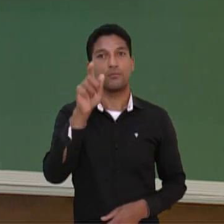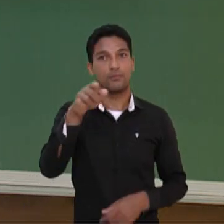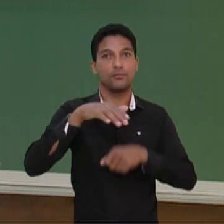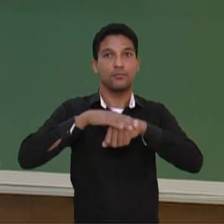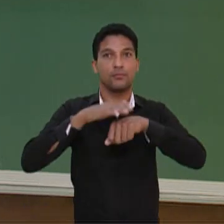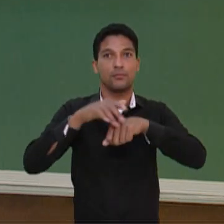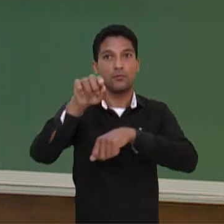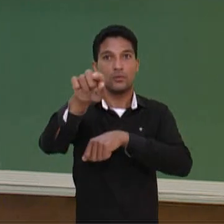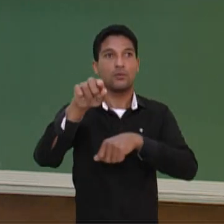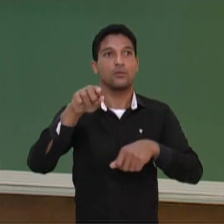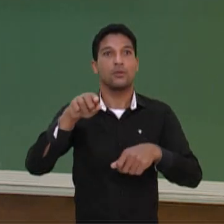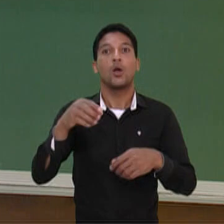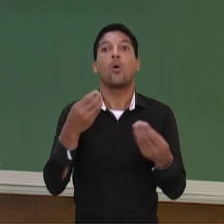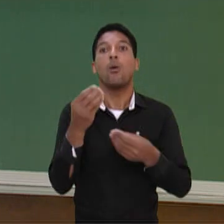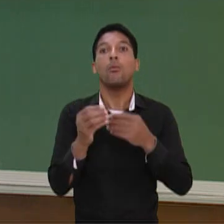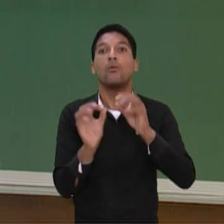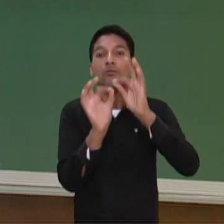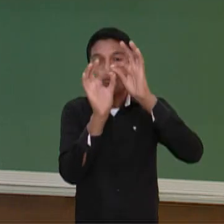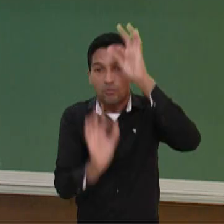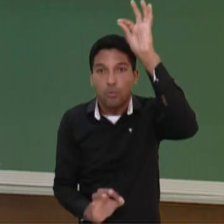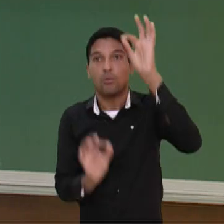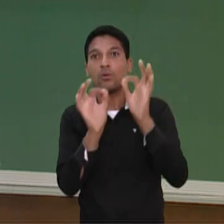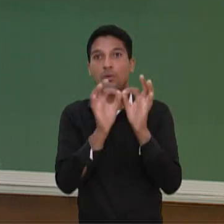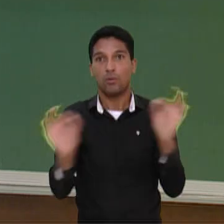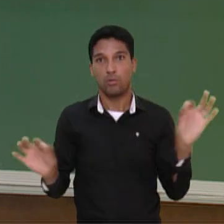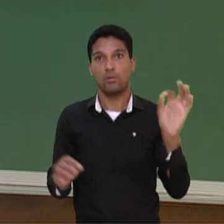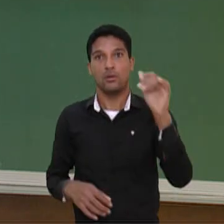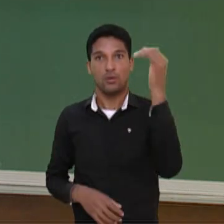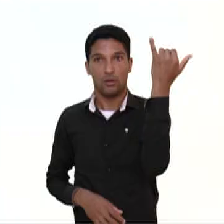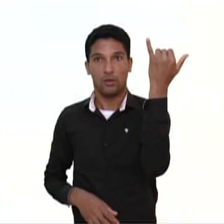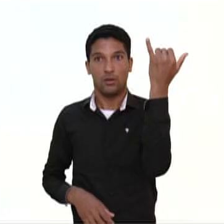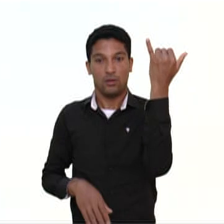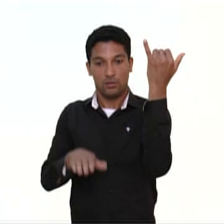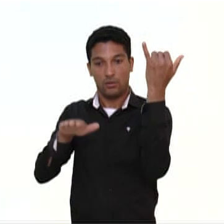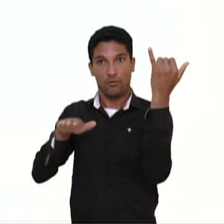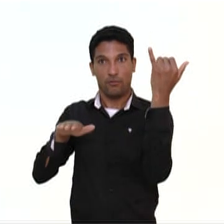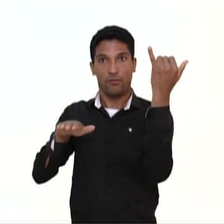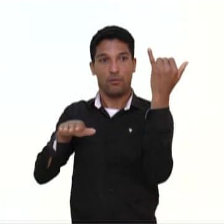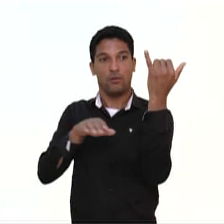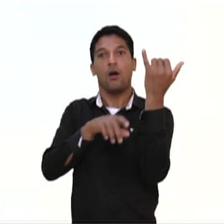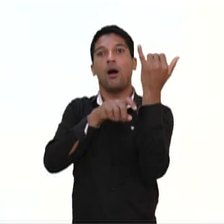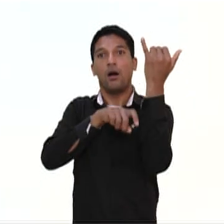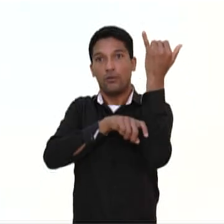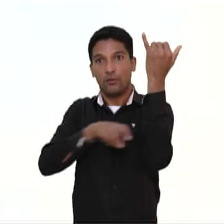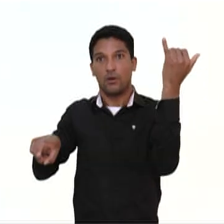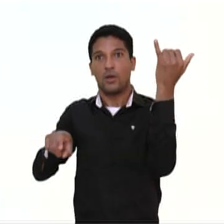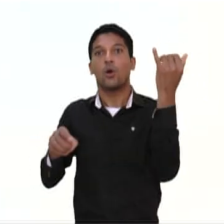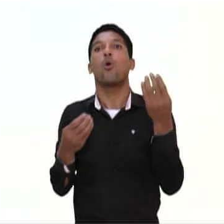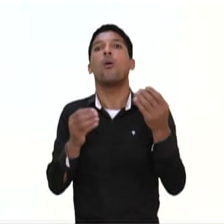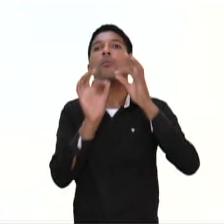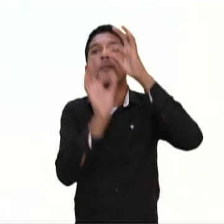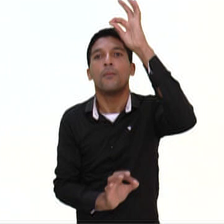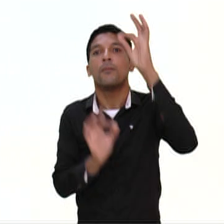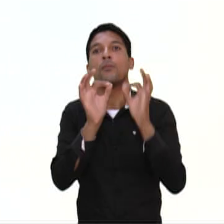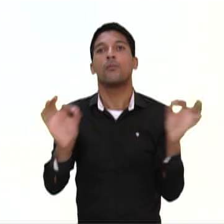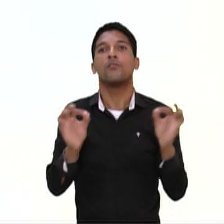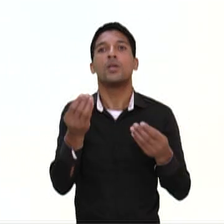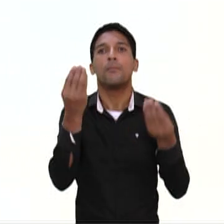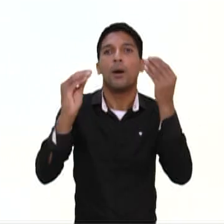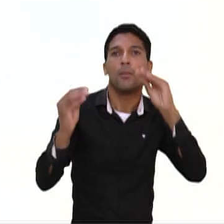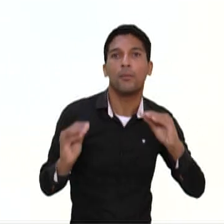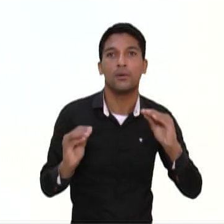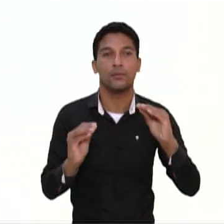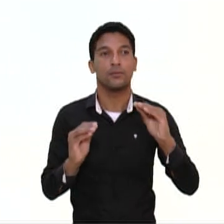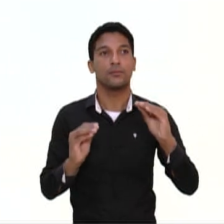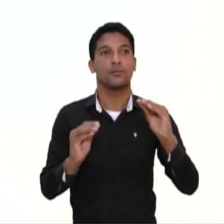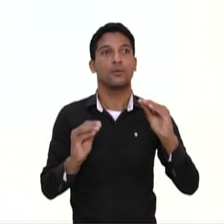vocês, construção do gráfico de uma função quadrática, exemplo 2, né? Vamos construir no plano cartesiano o gráfico